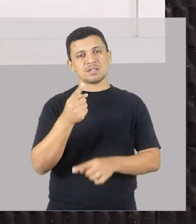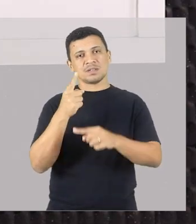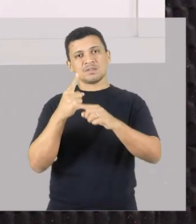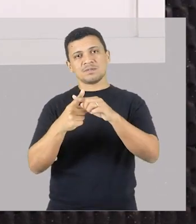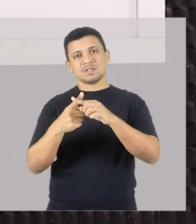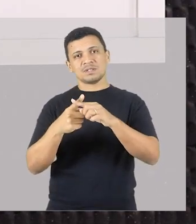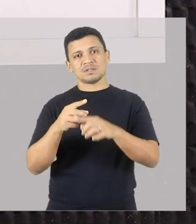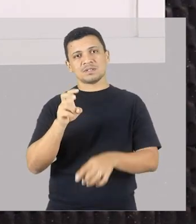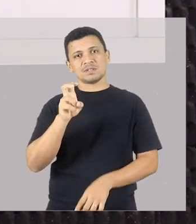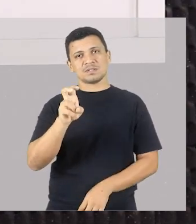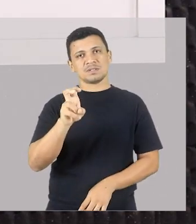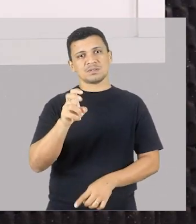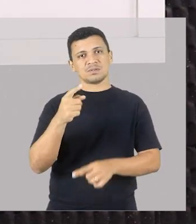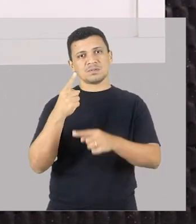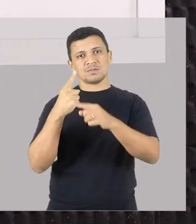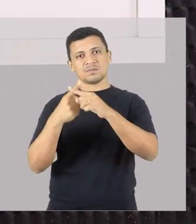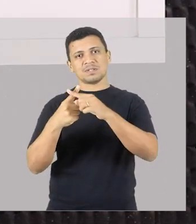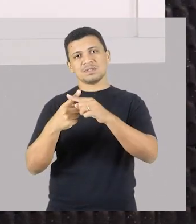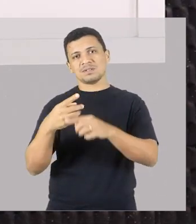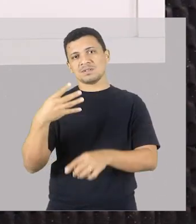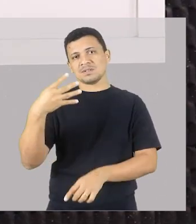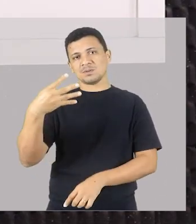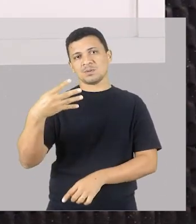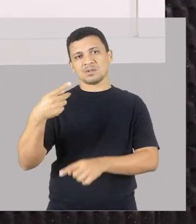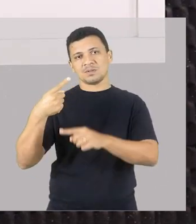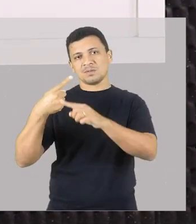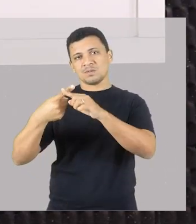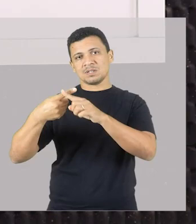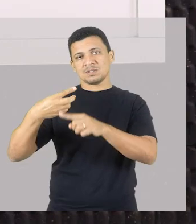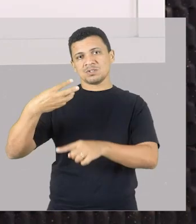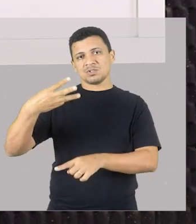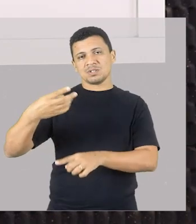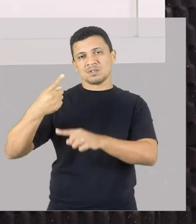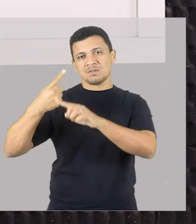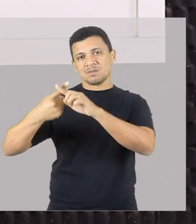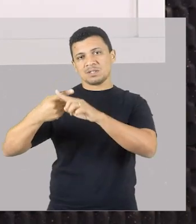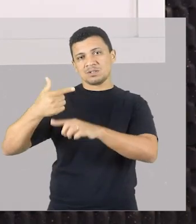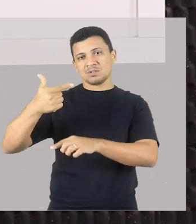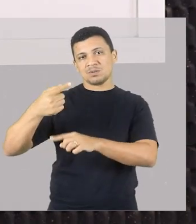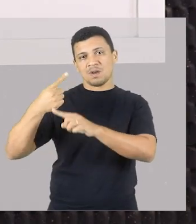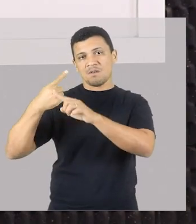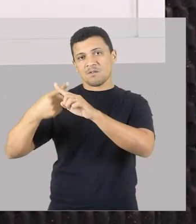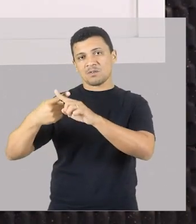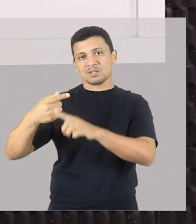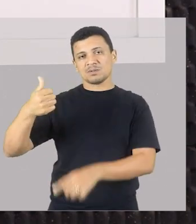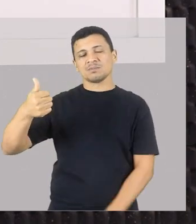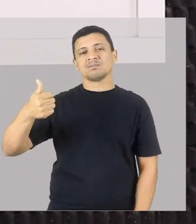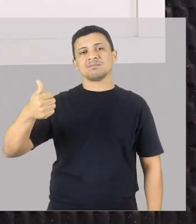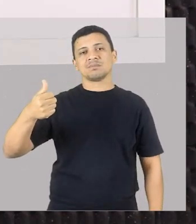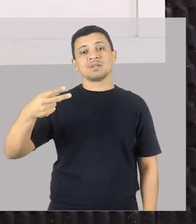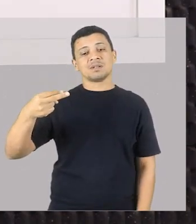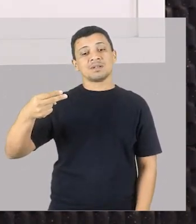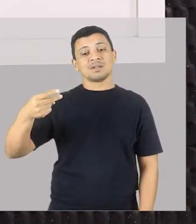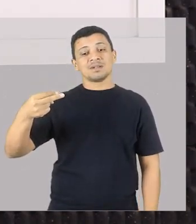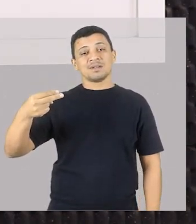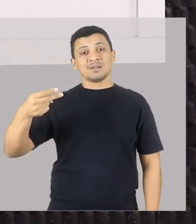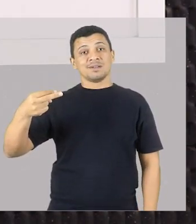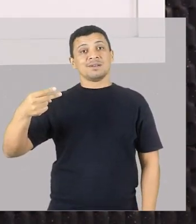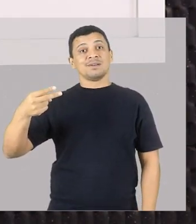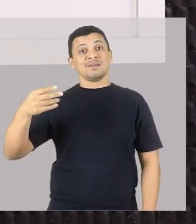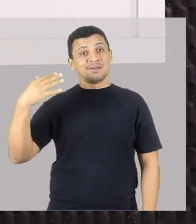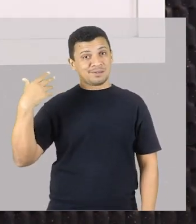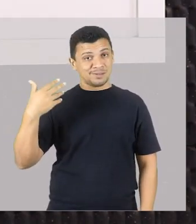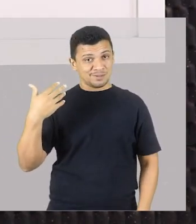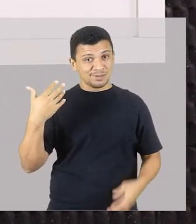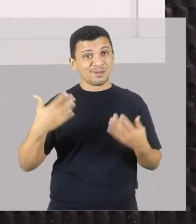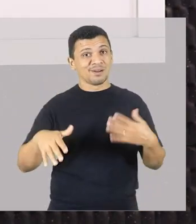6, vezes 5, vezes 4, vezes 3, vezes 2, vezes 1, que vai dar trabalho você fazer essa conta